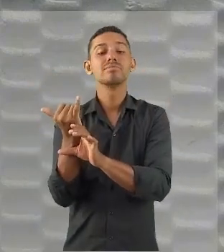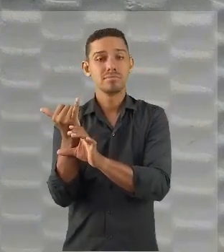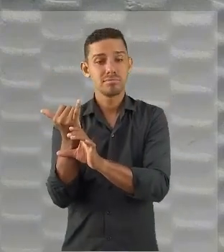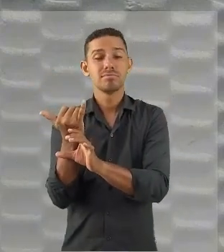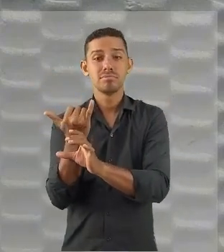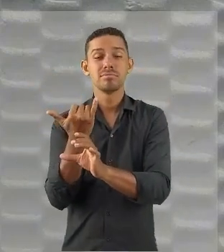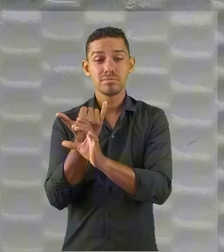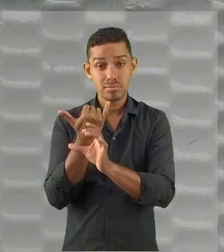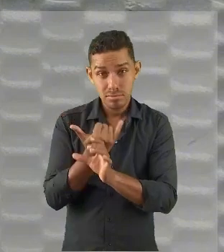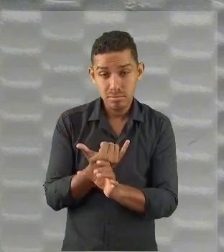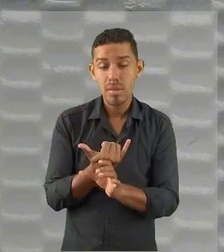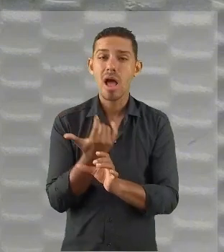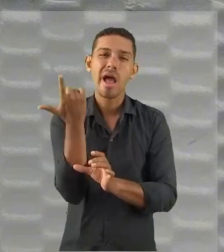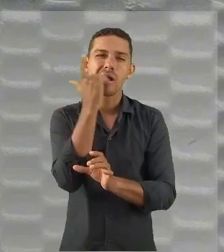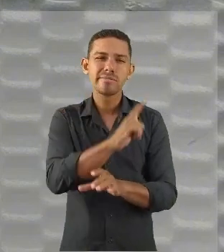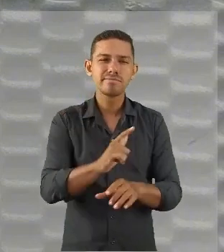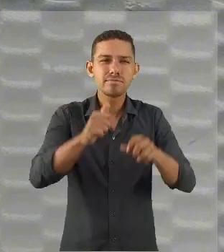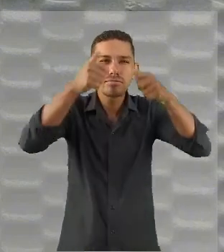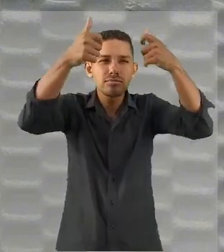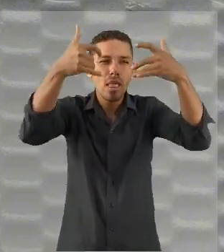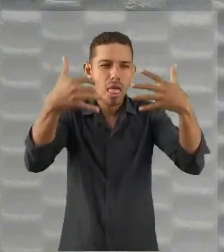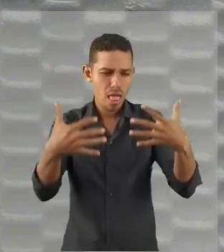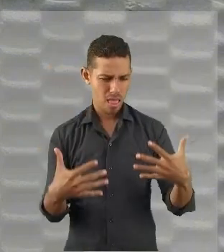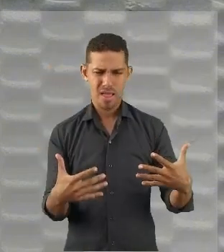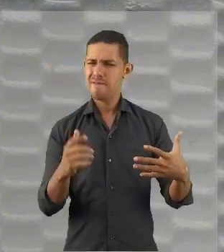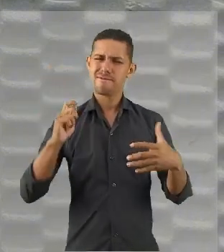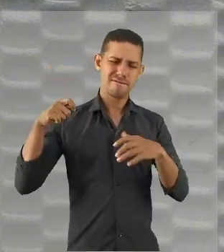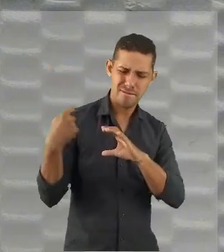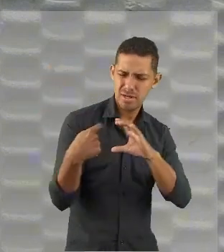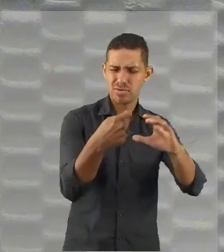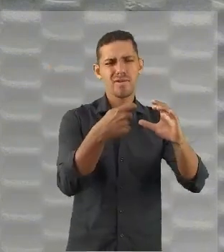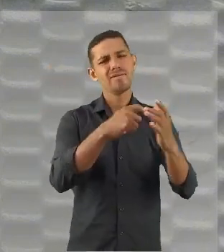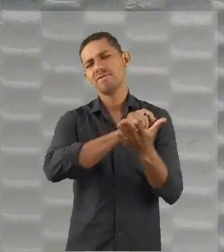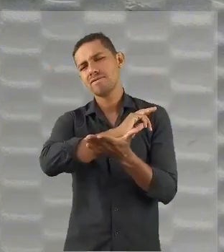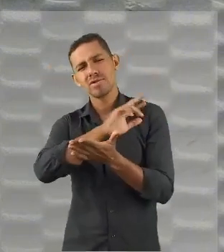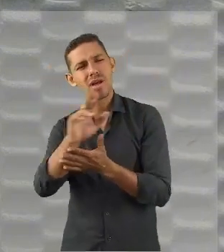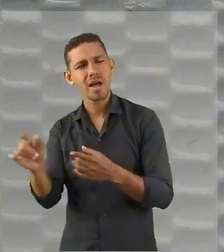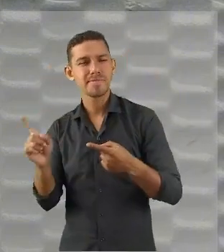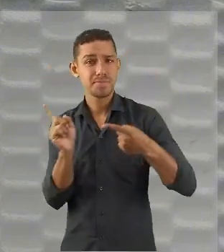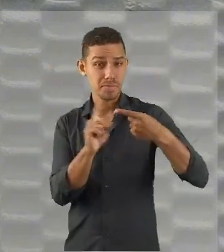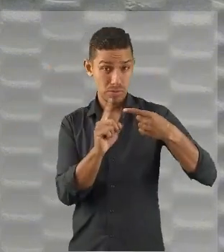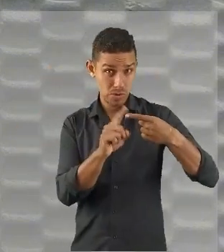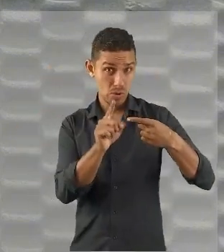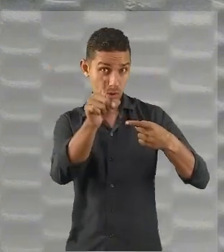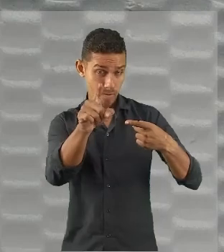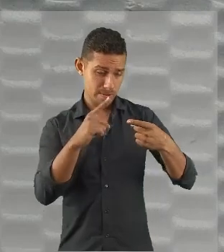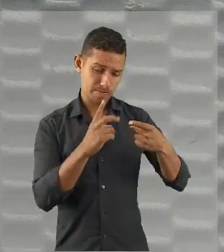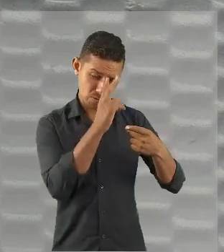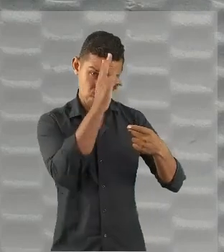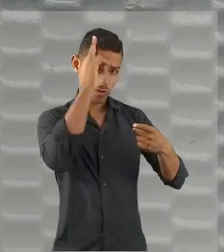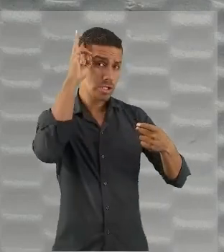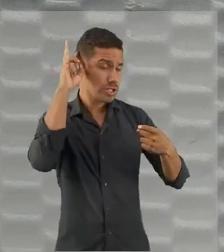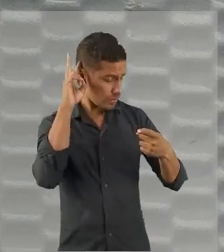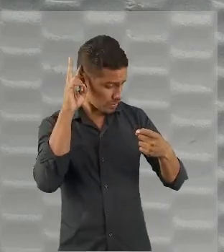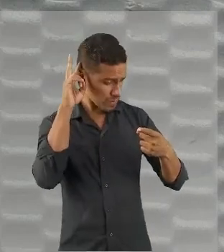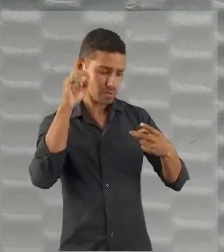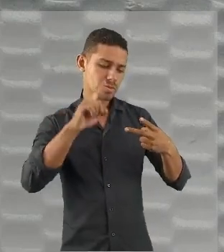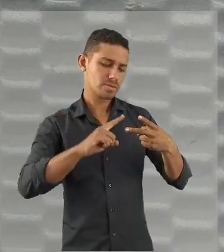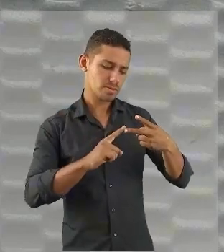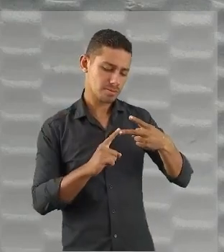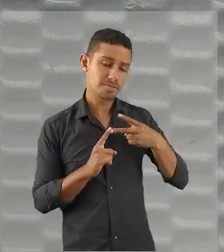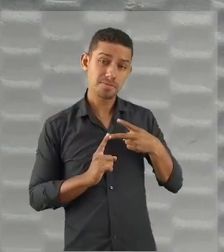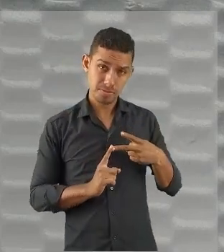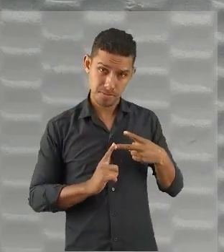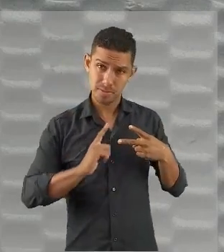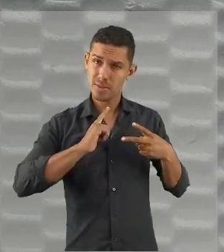Dias, vai entrar na página e você vai ver que tem vários vídeos. Você vai ter vídeo para você que vai fazer vestibular, tem vídeo para você